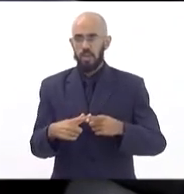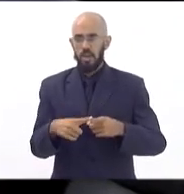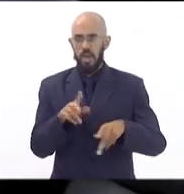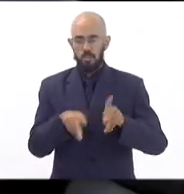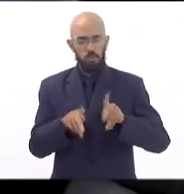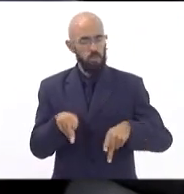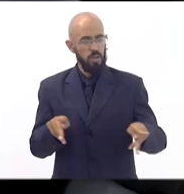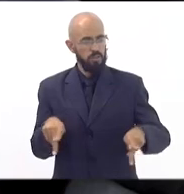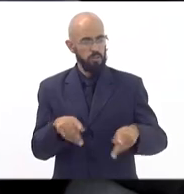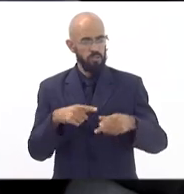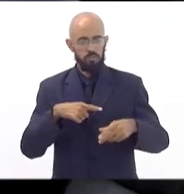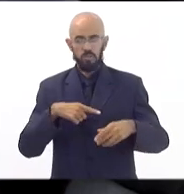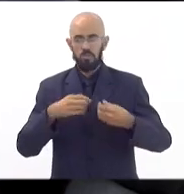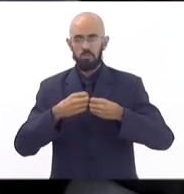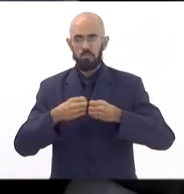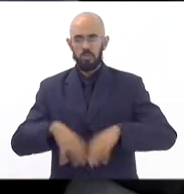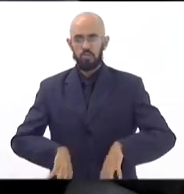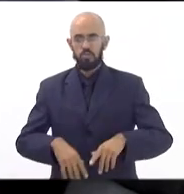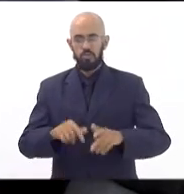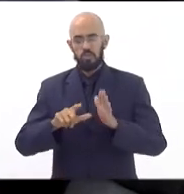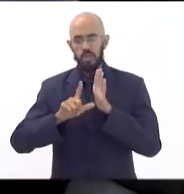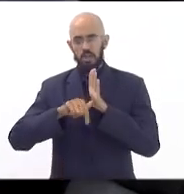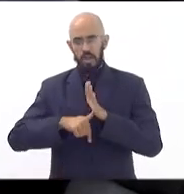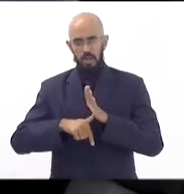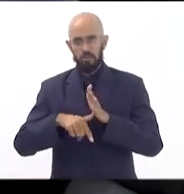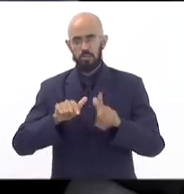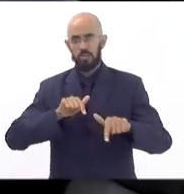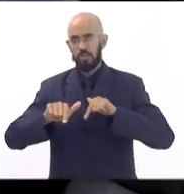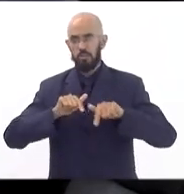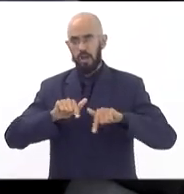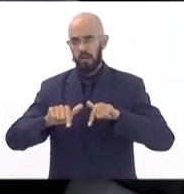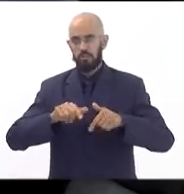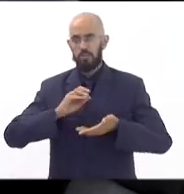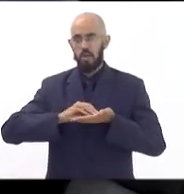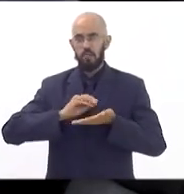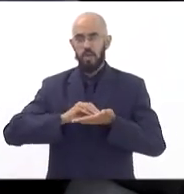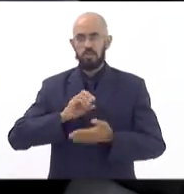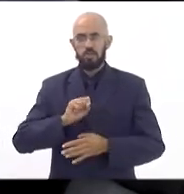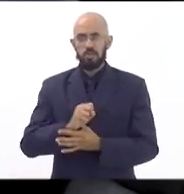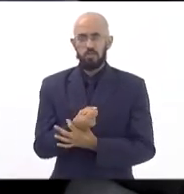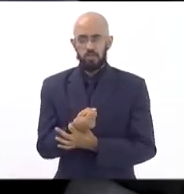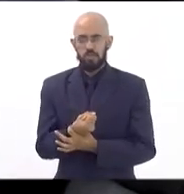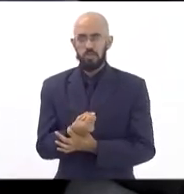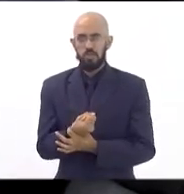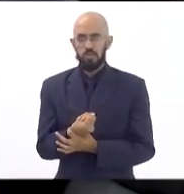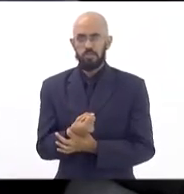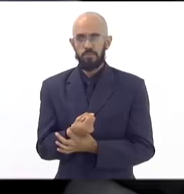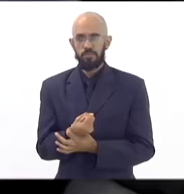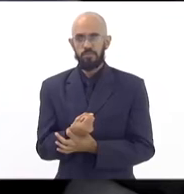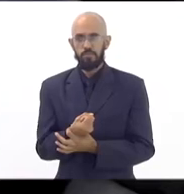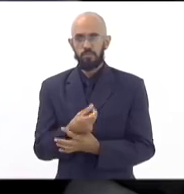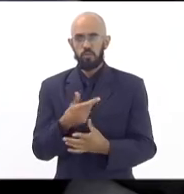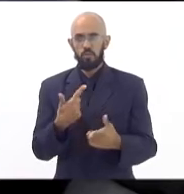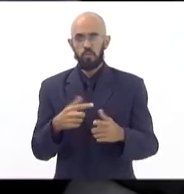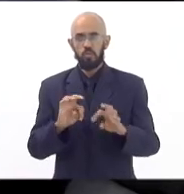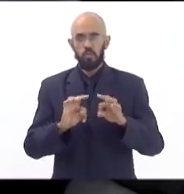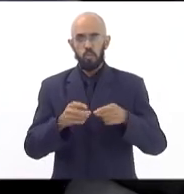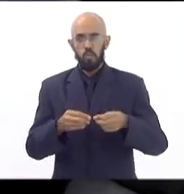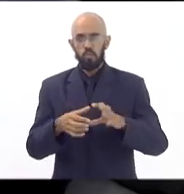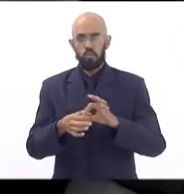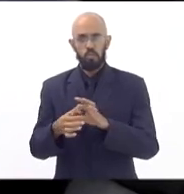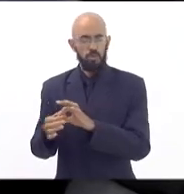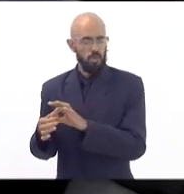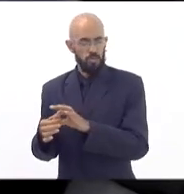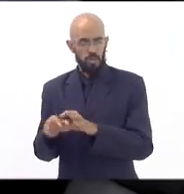que vai ficar sendo atrasado para o trabalho vai ter uma falta de segurança vai ter uma situação toda que ele que vai ser o